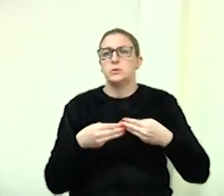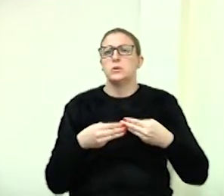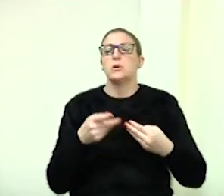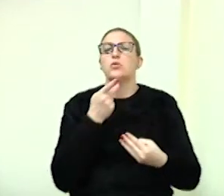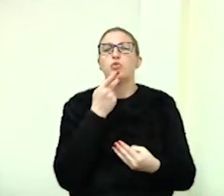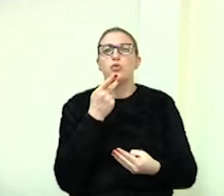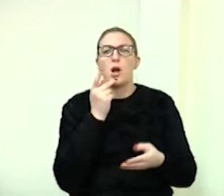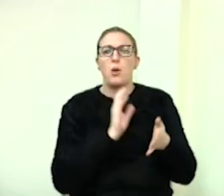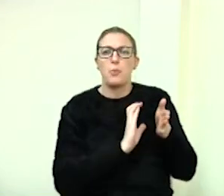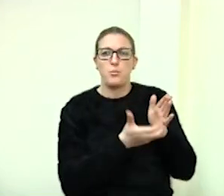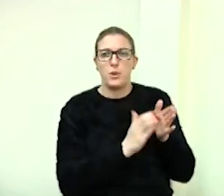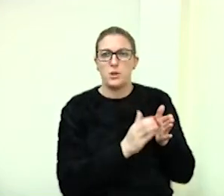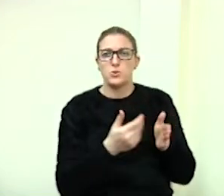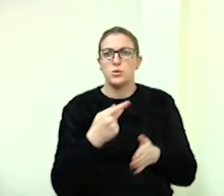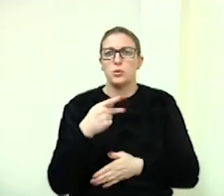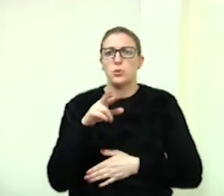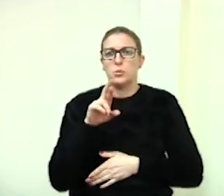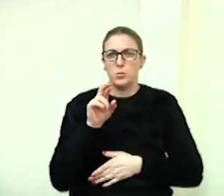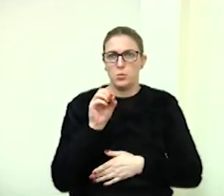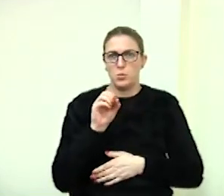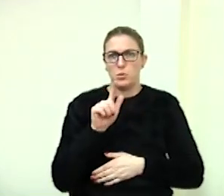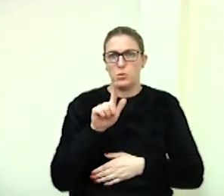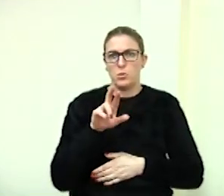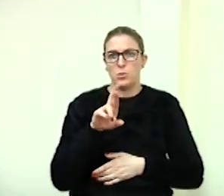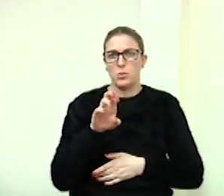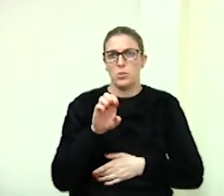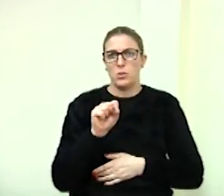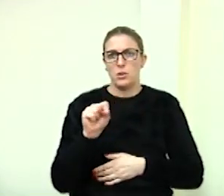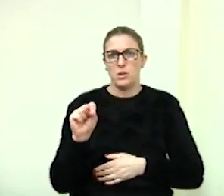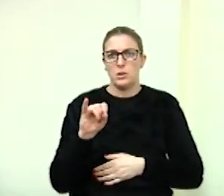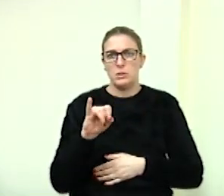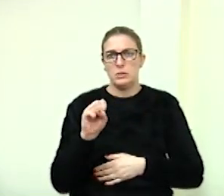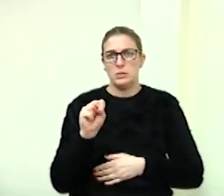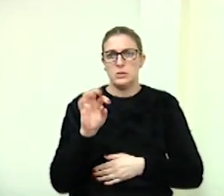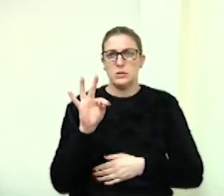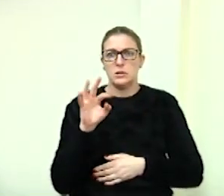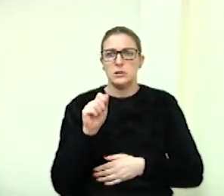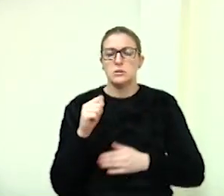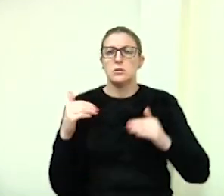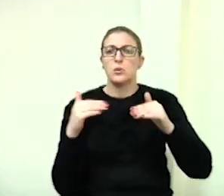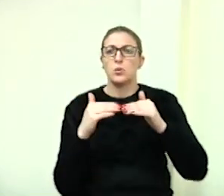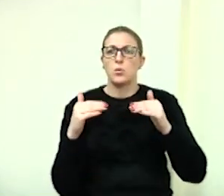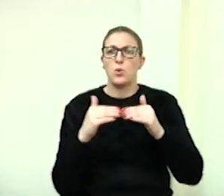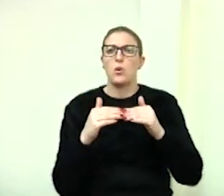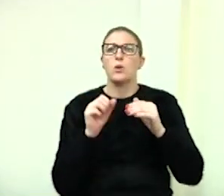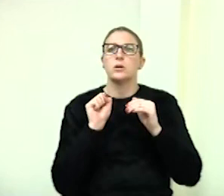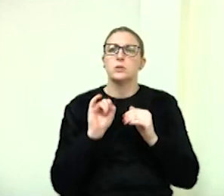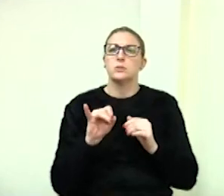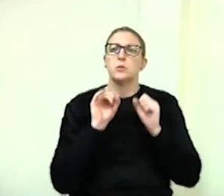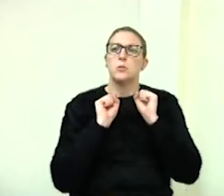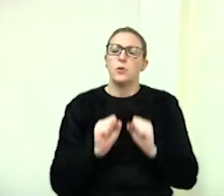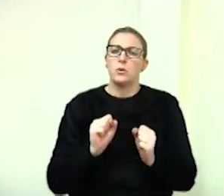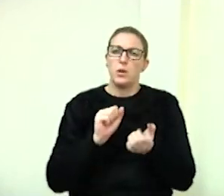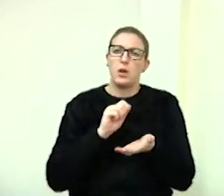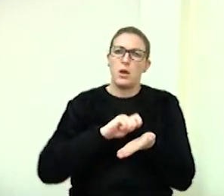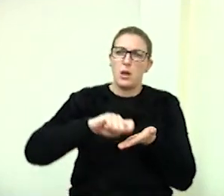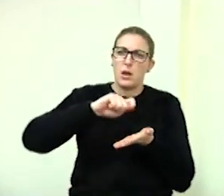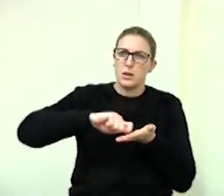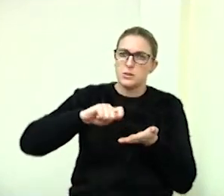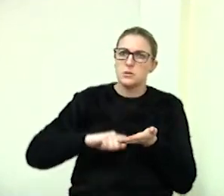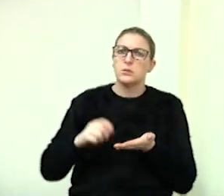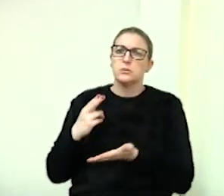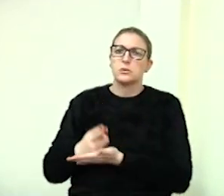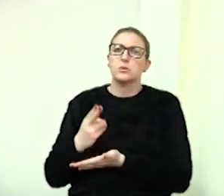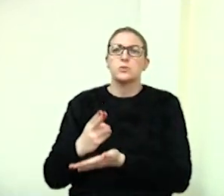progressista é favorável a essa moção e também, se possível, assinaremos ela e seguiremos aguardando o agendamento dessa reunião. Então,